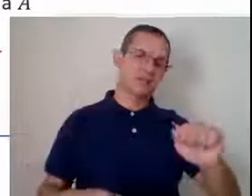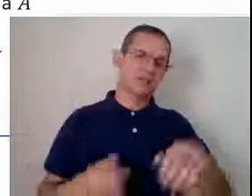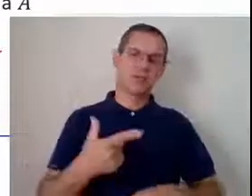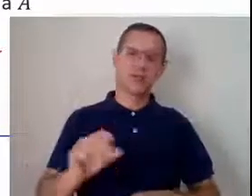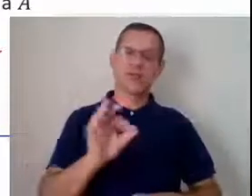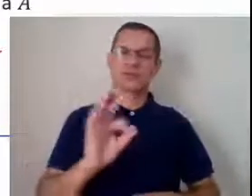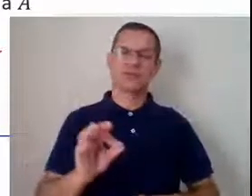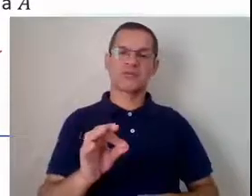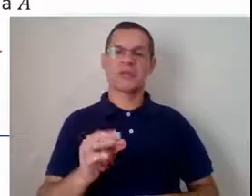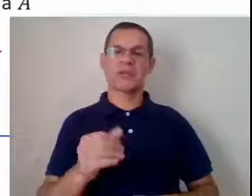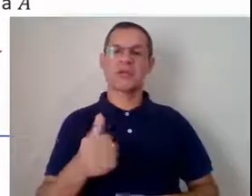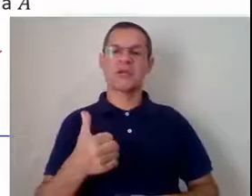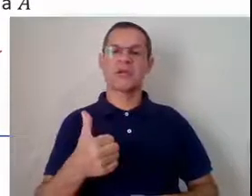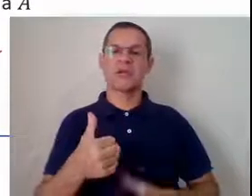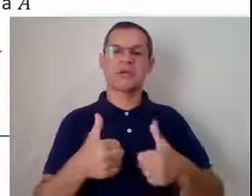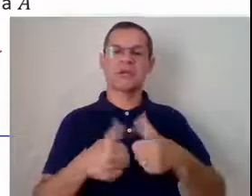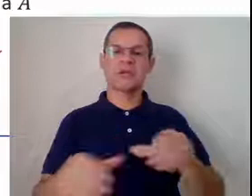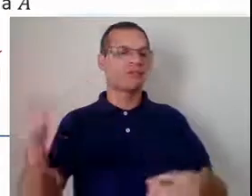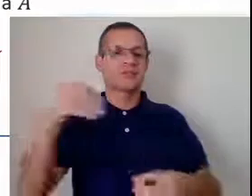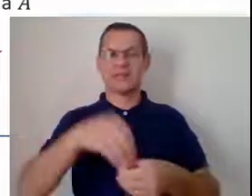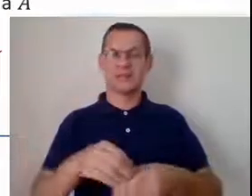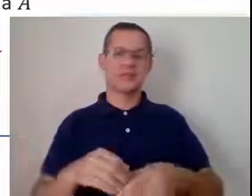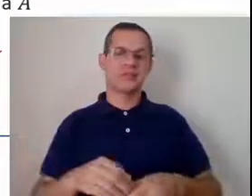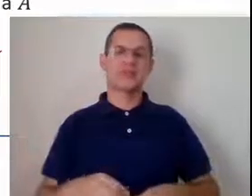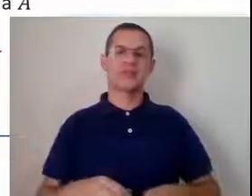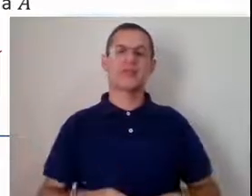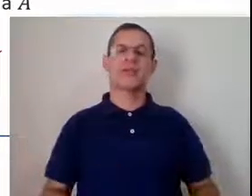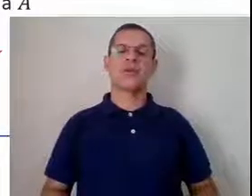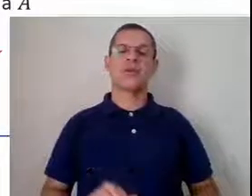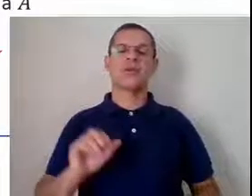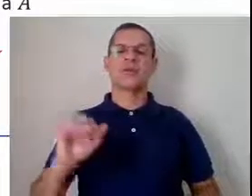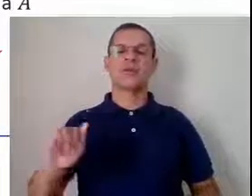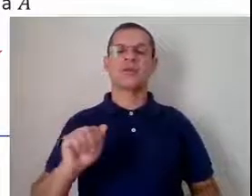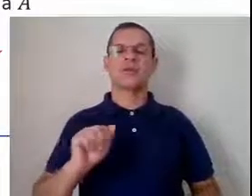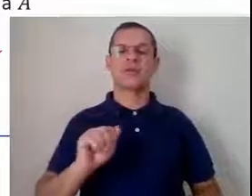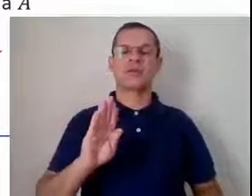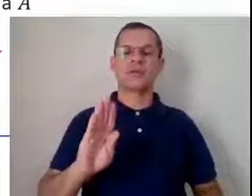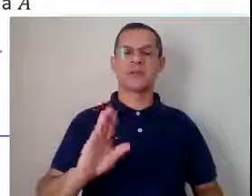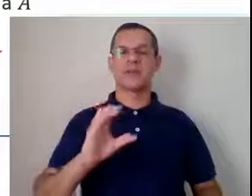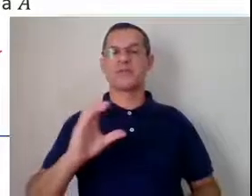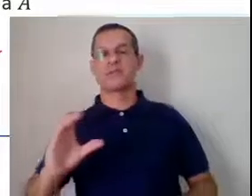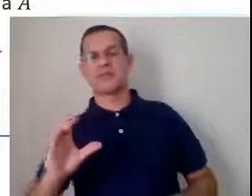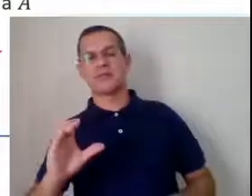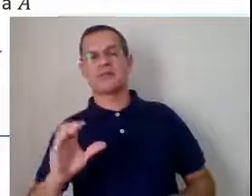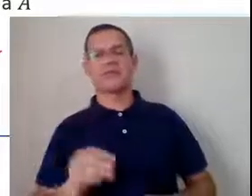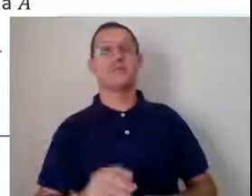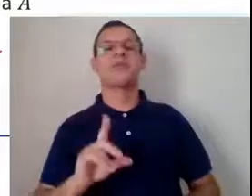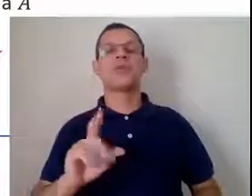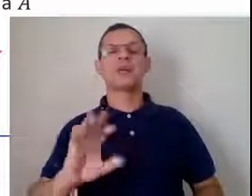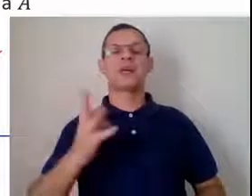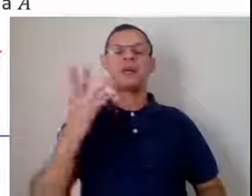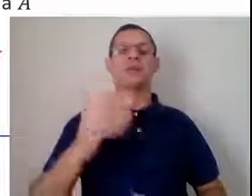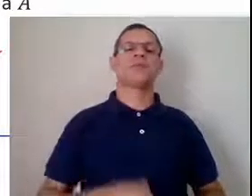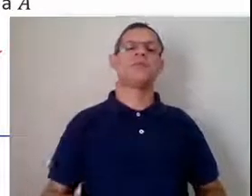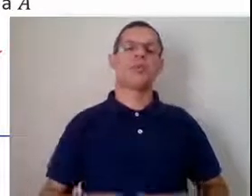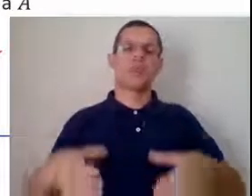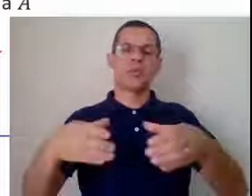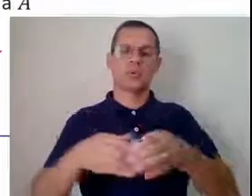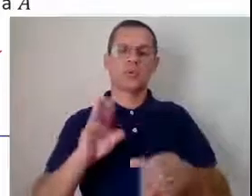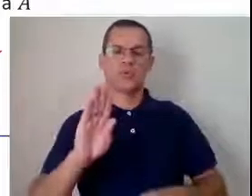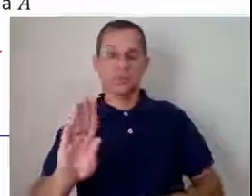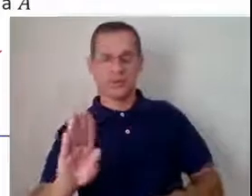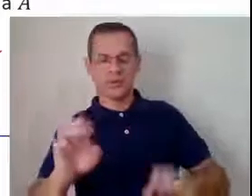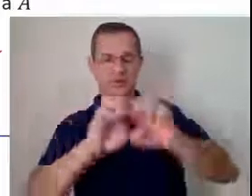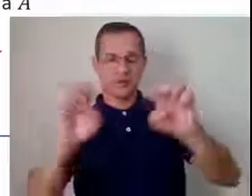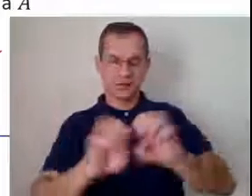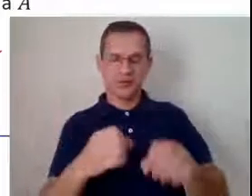não. E B e C, B e C, o que acontece? O conjunto B é